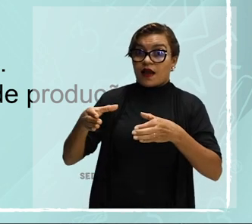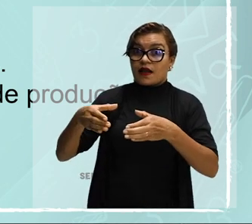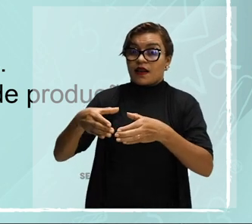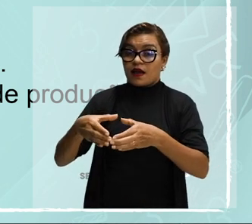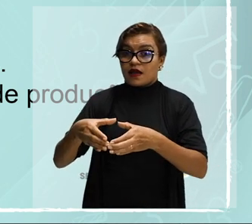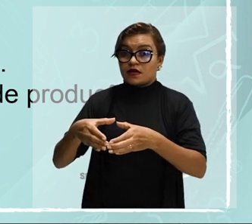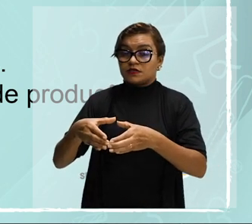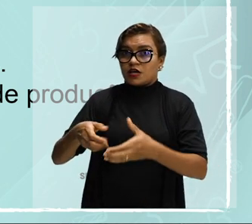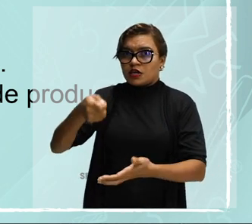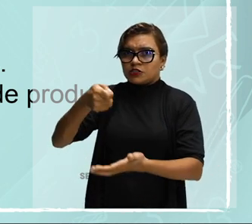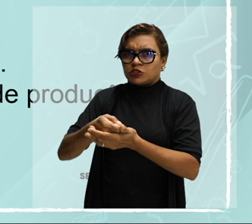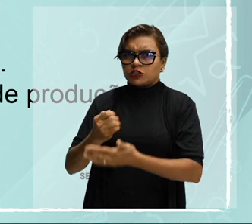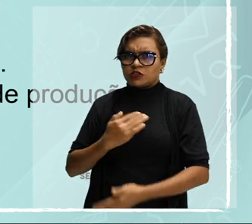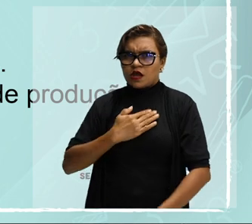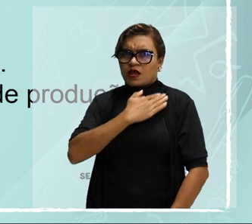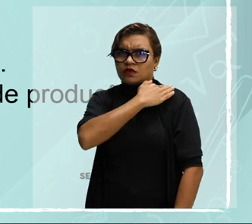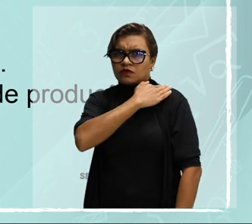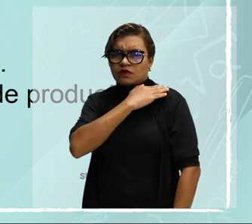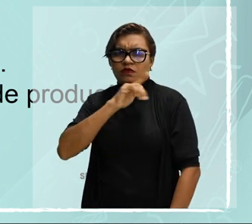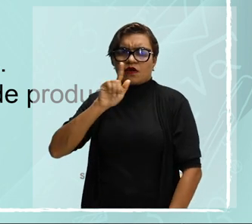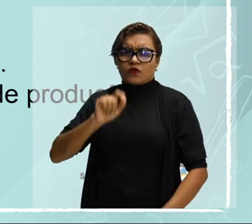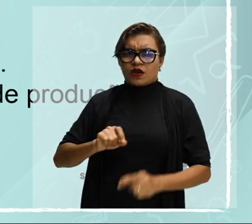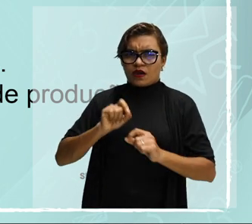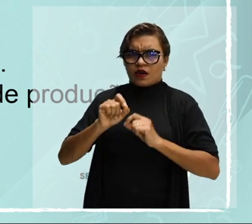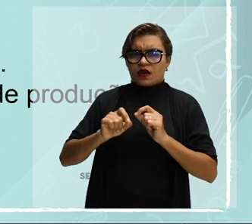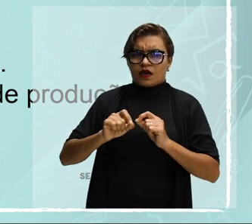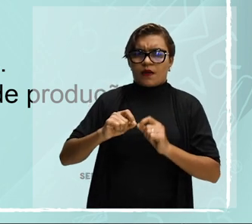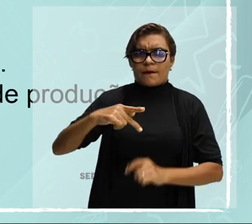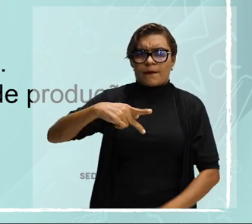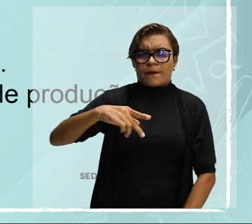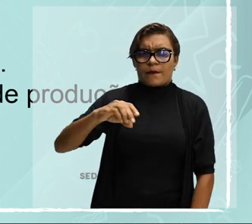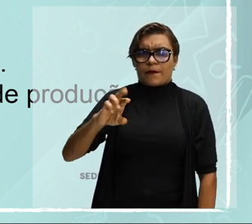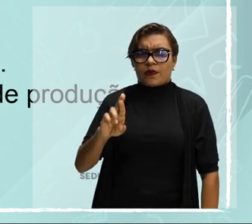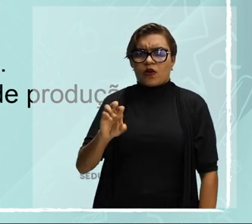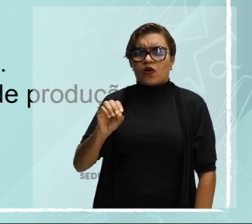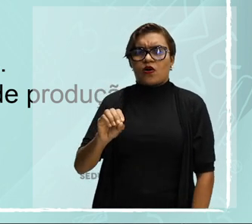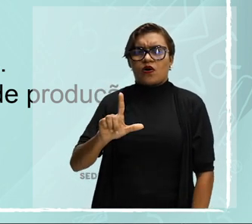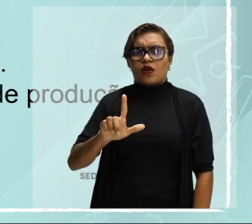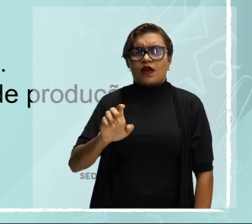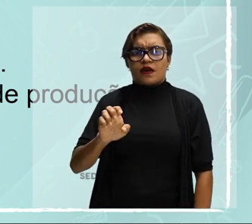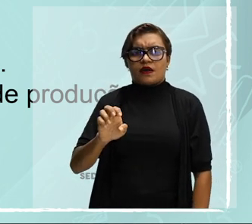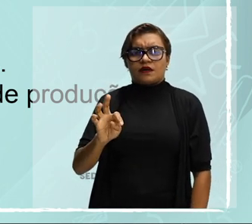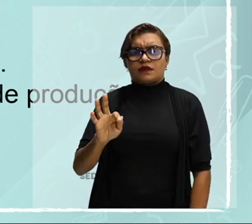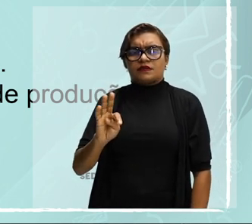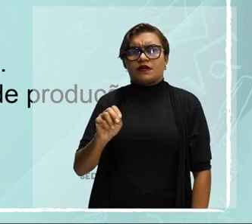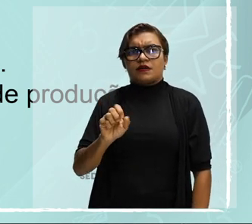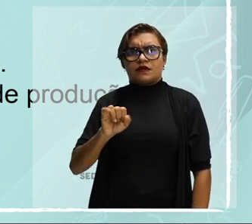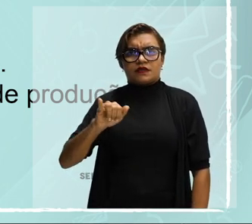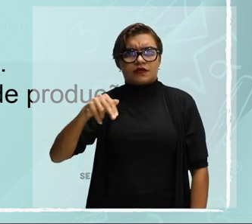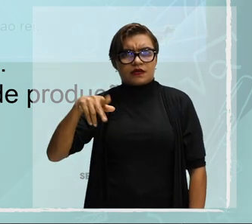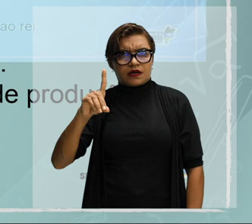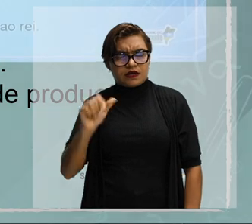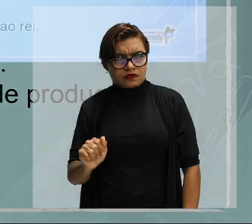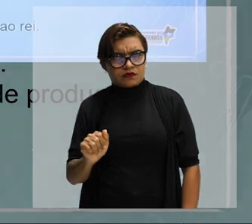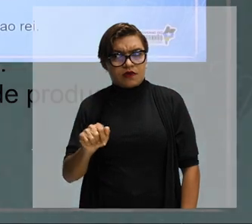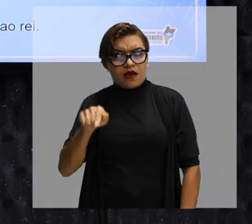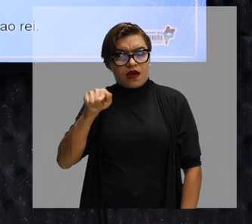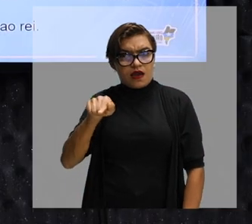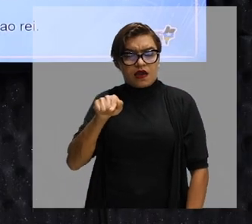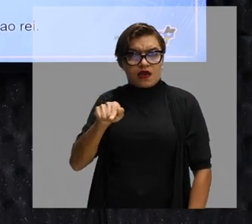do proletariado. Quem é o proletariado? Diferentemente do burguês, o proletariado é aquele que vende a sua força de